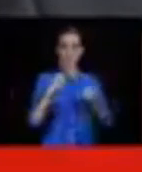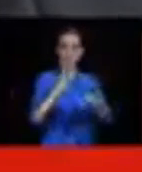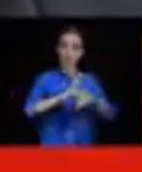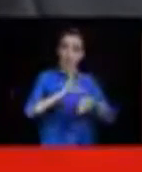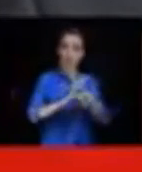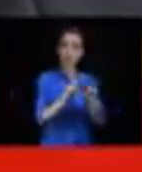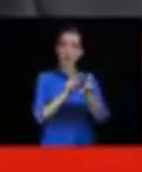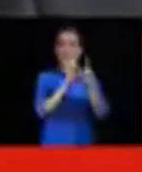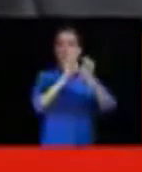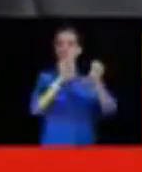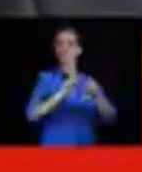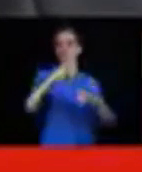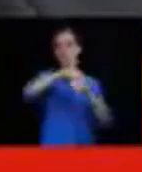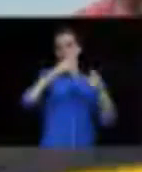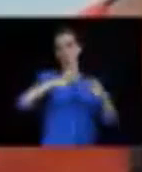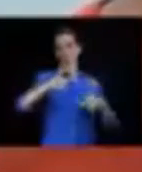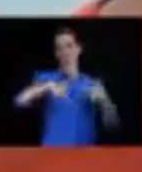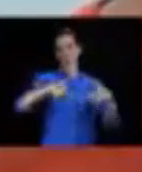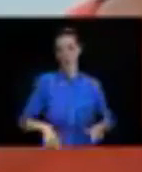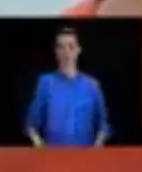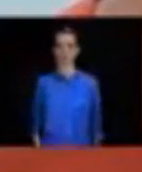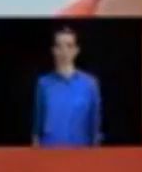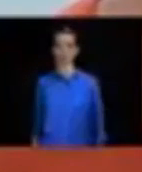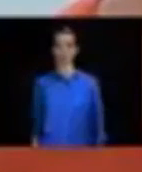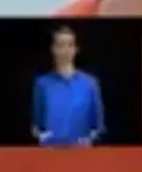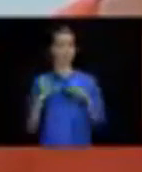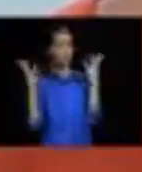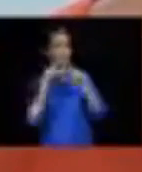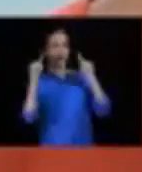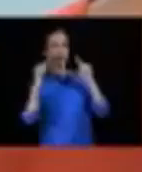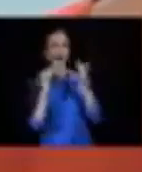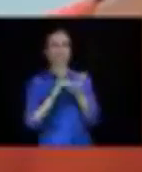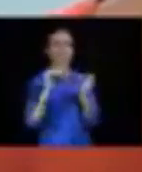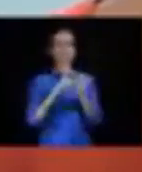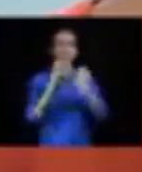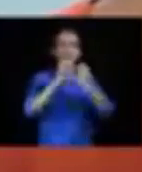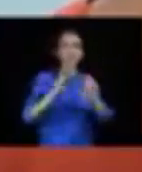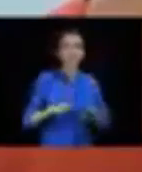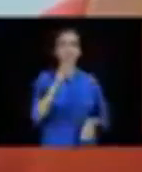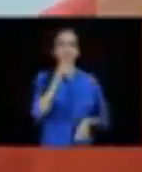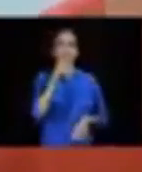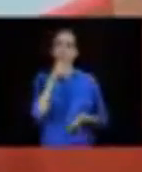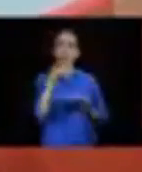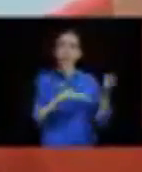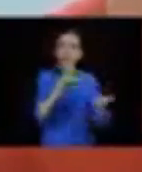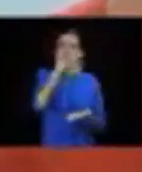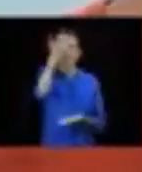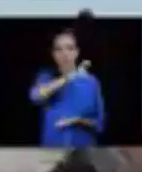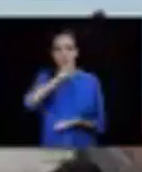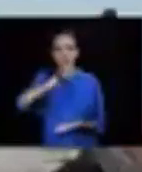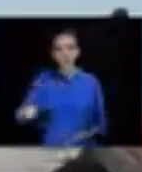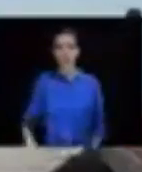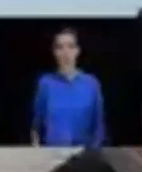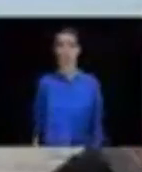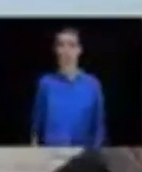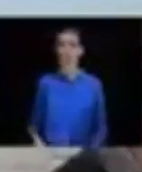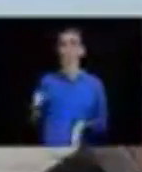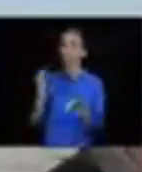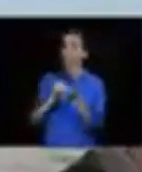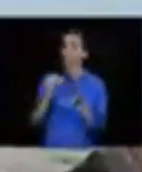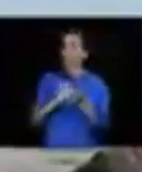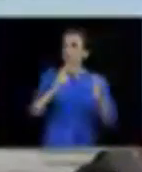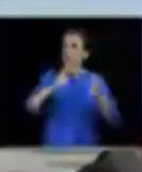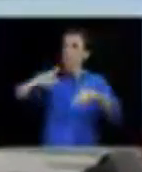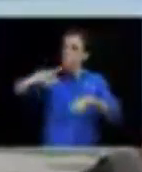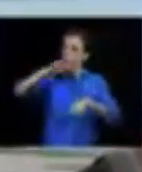dando estrutura nos locais de trabalho. Então a reclamação é essa, a falta de estrutura, a falta de atendimento com o povo. Precisava